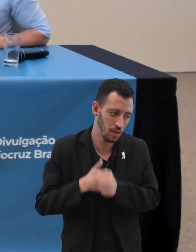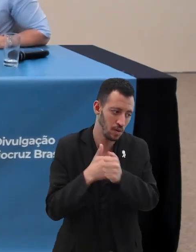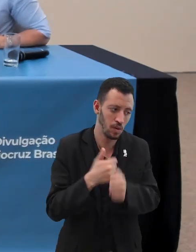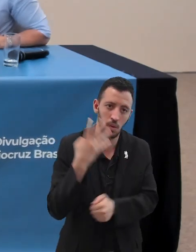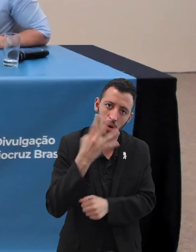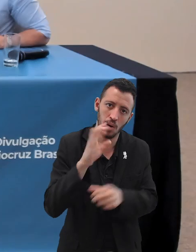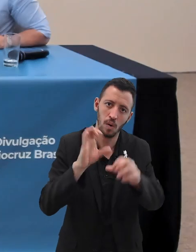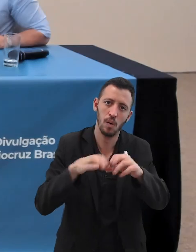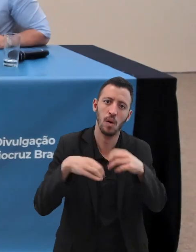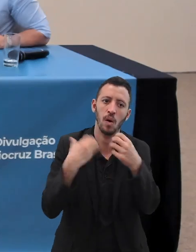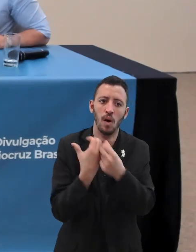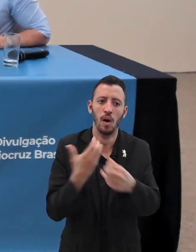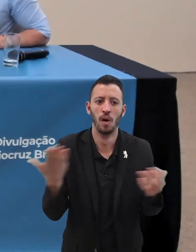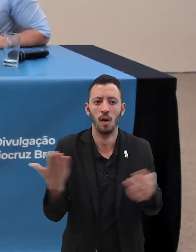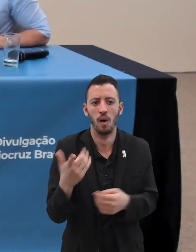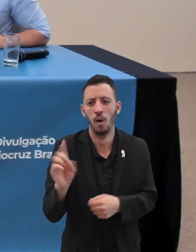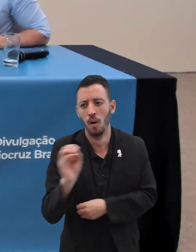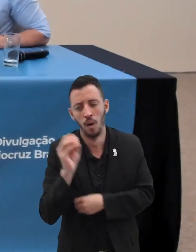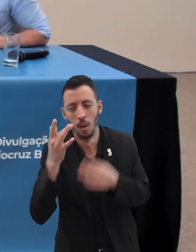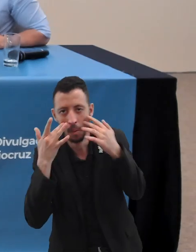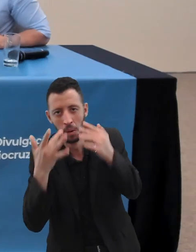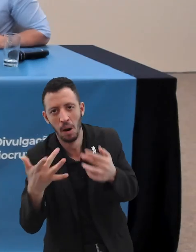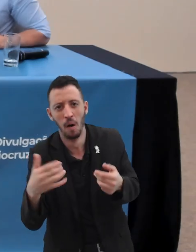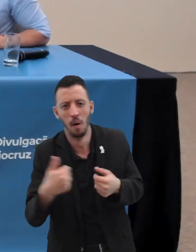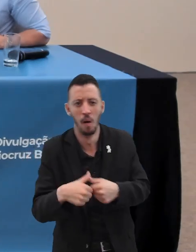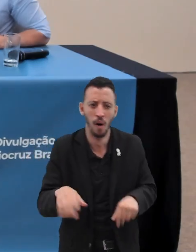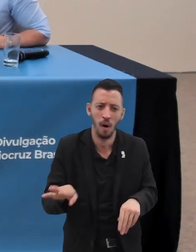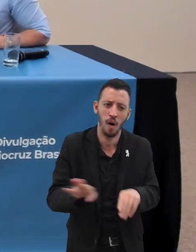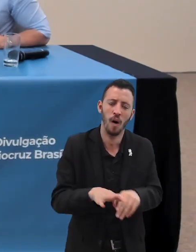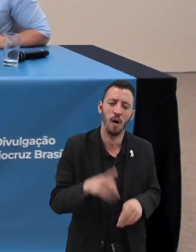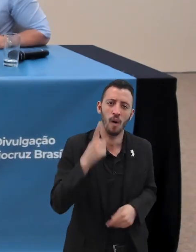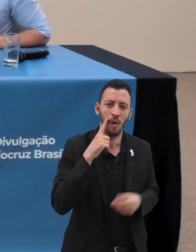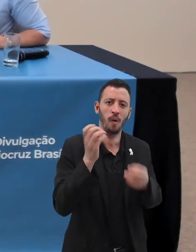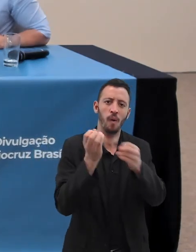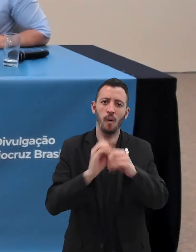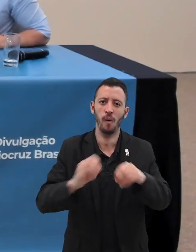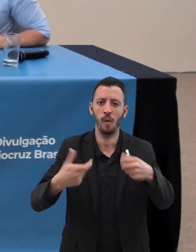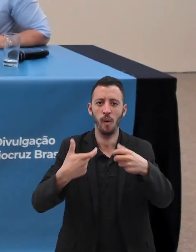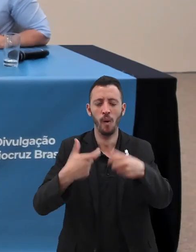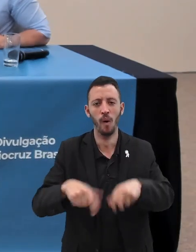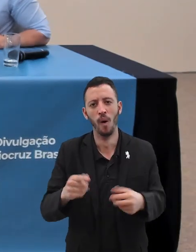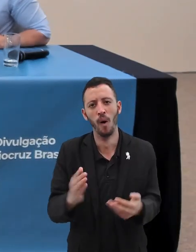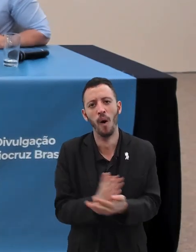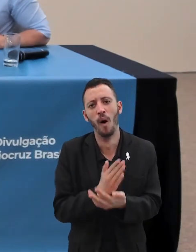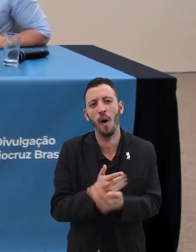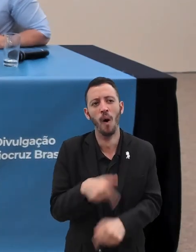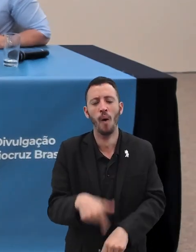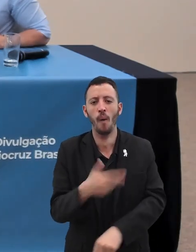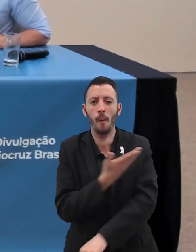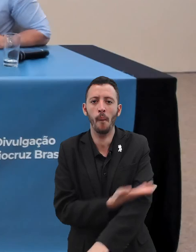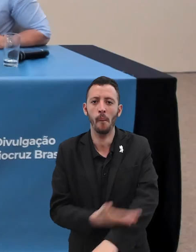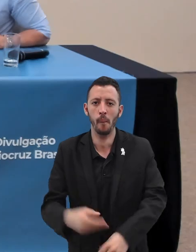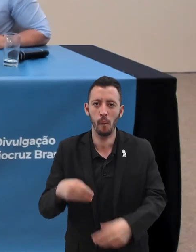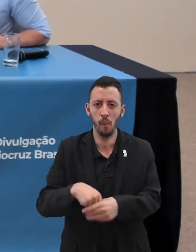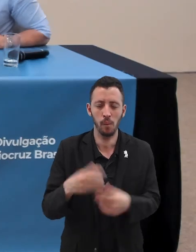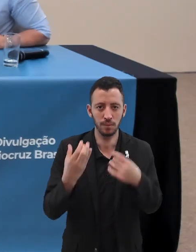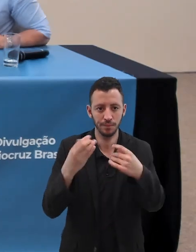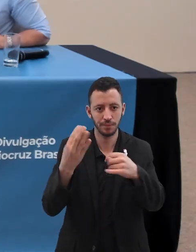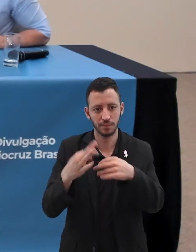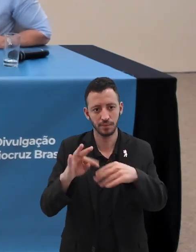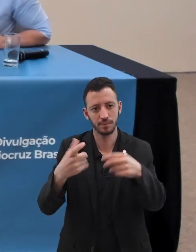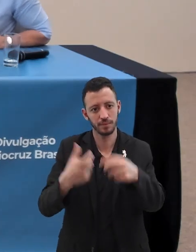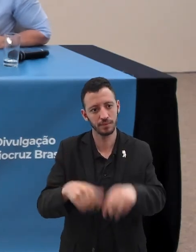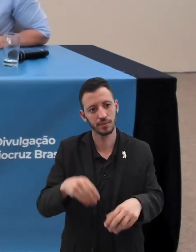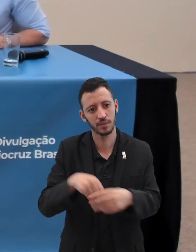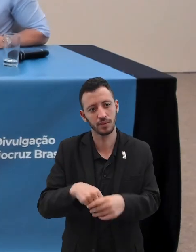quarta conferência, e essa também, mas não presencialmente, elas são ótimas, mas onde fica o livro branco da ciência e tecnologia?